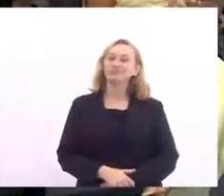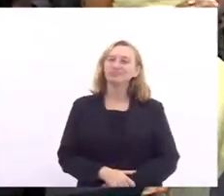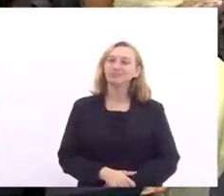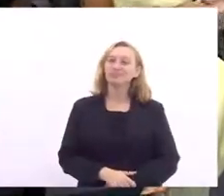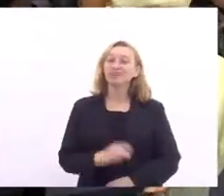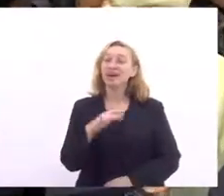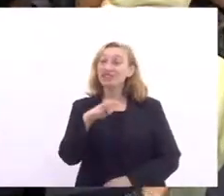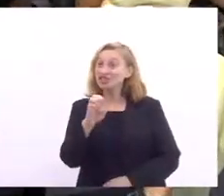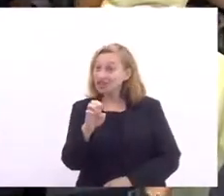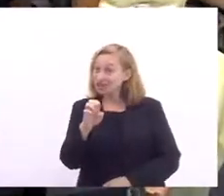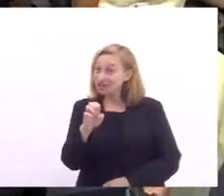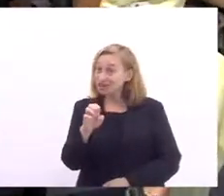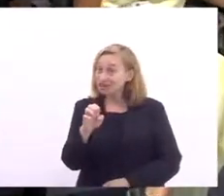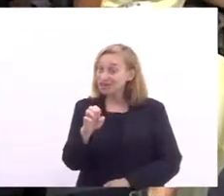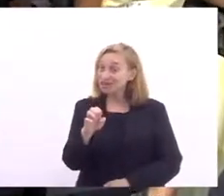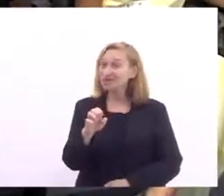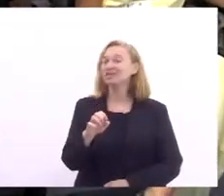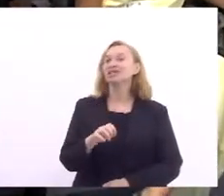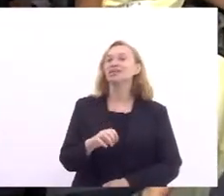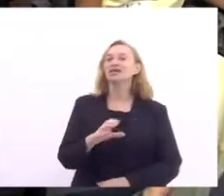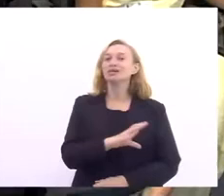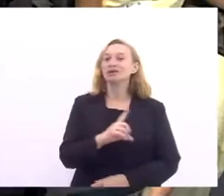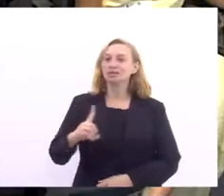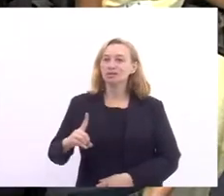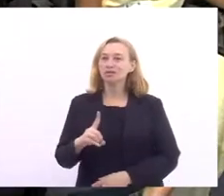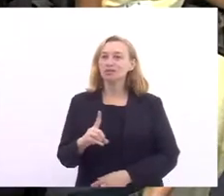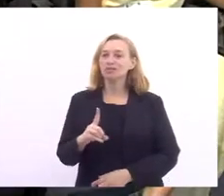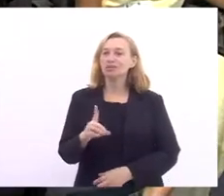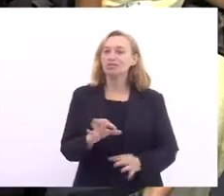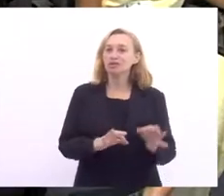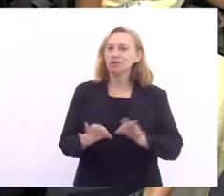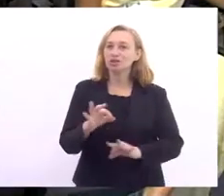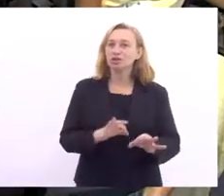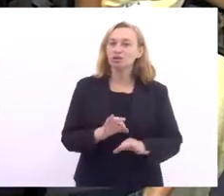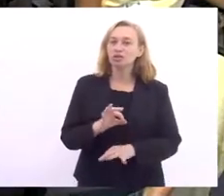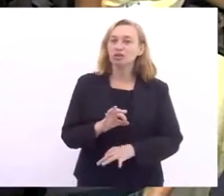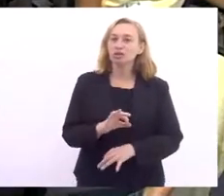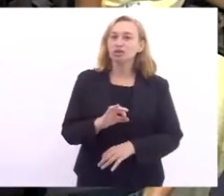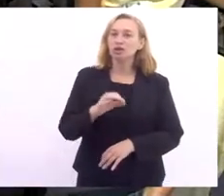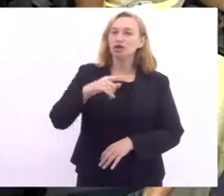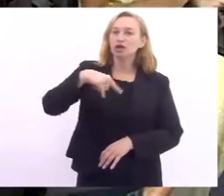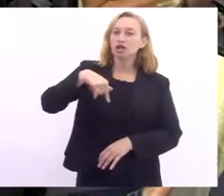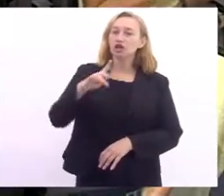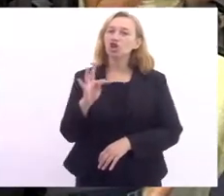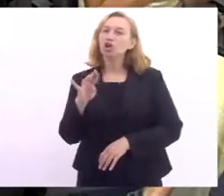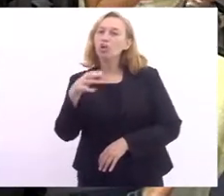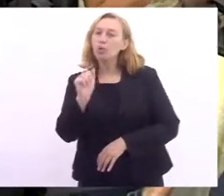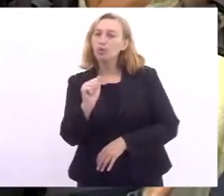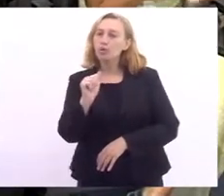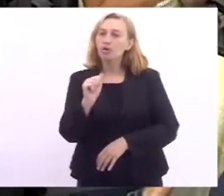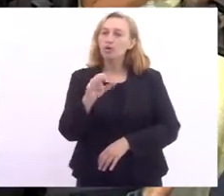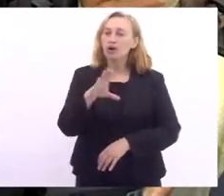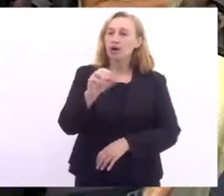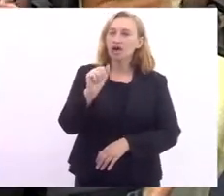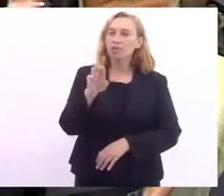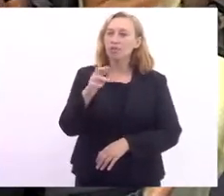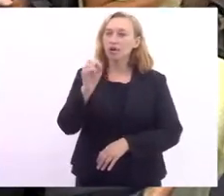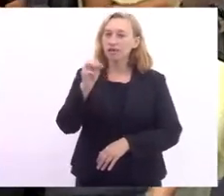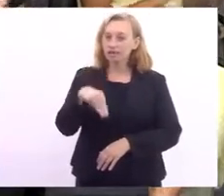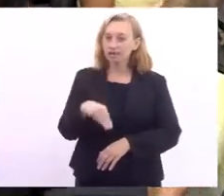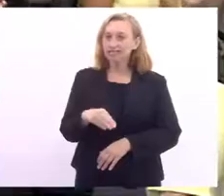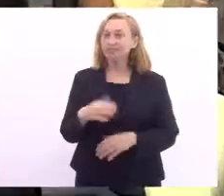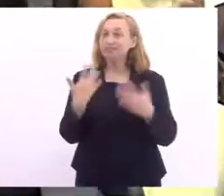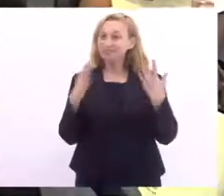e o Alexandre Pessanha Teles coordenador de projetos da cuca quilombo do Camorim obrigado cadê o Alexandre